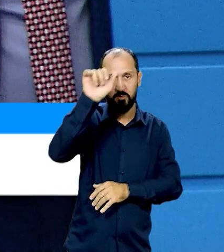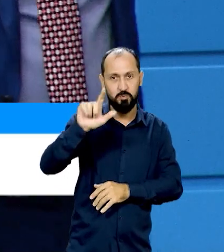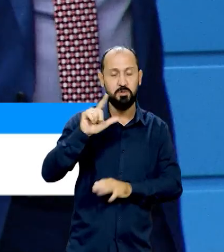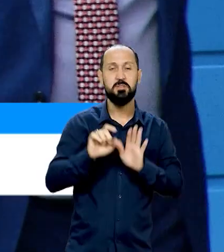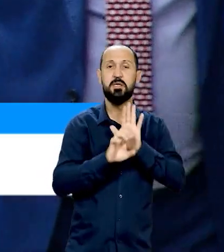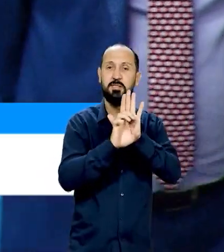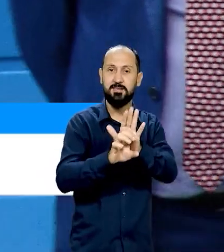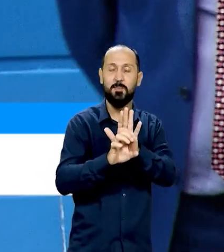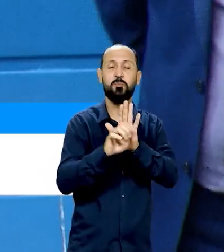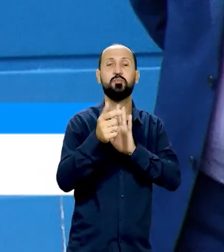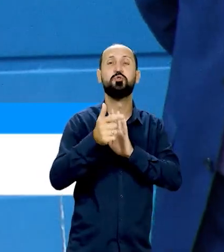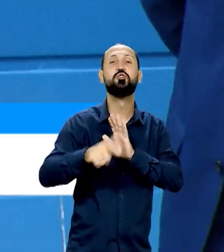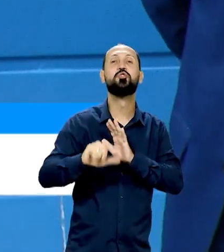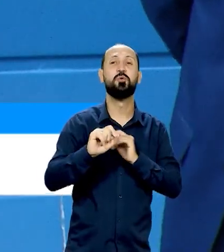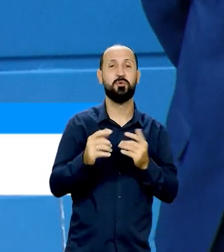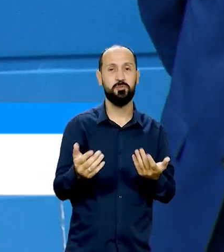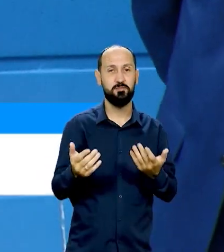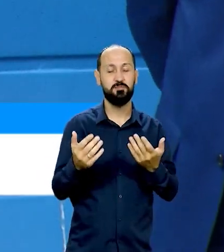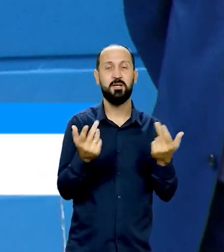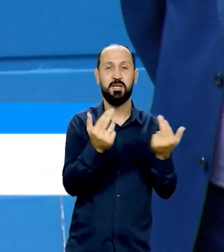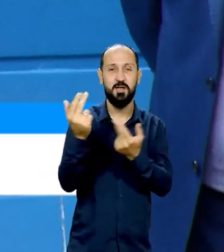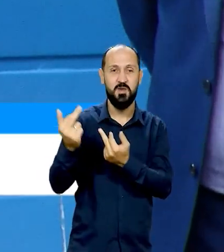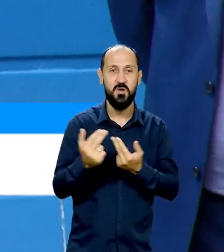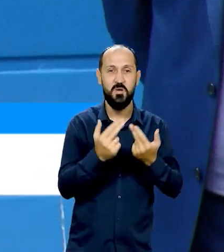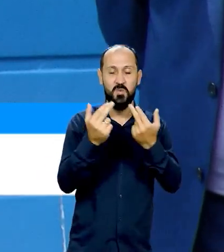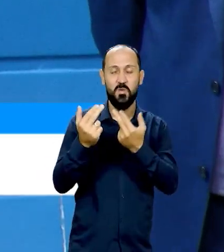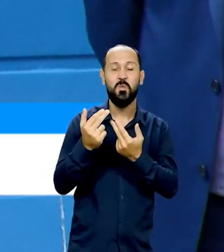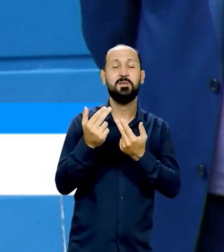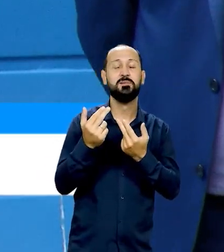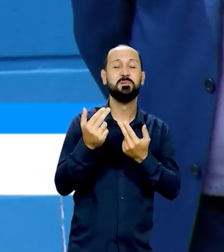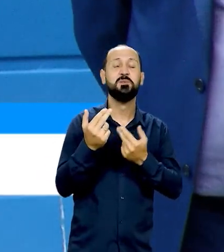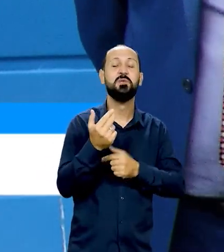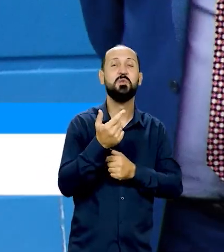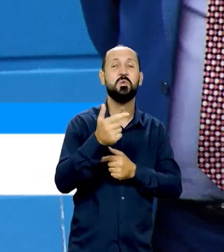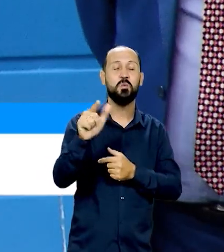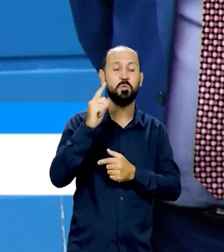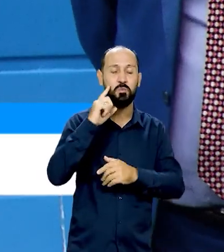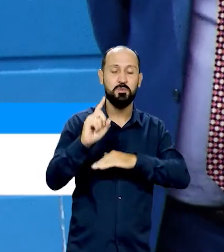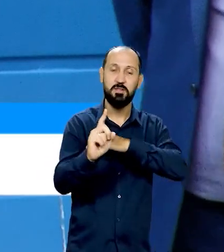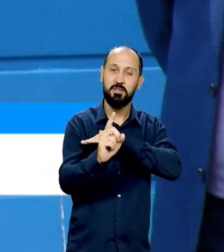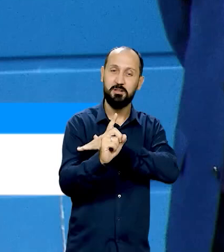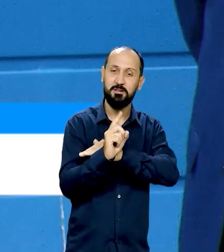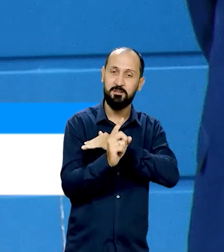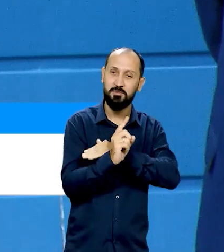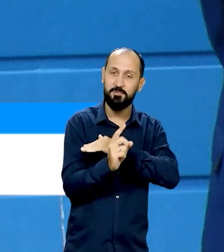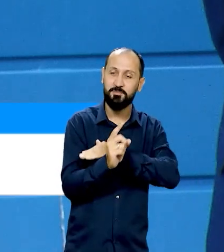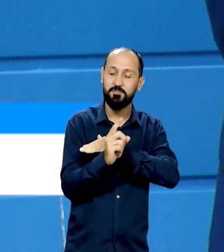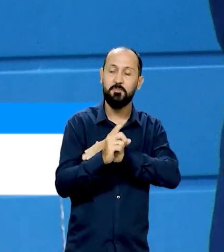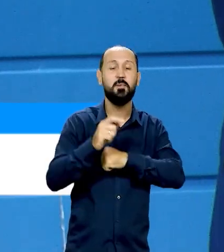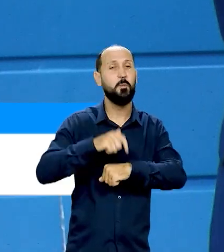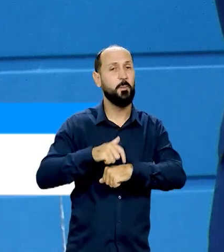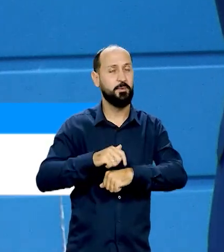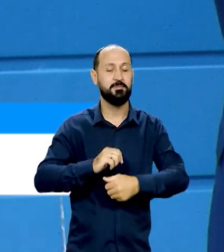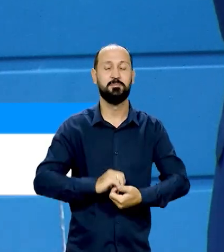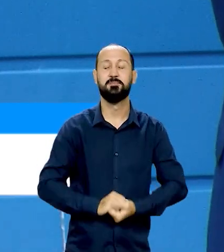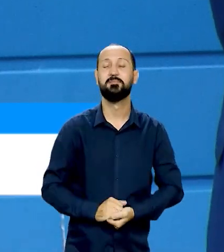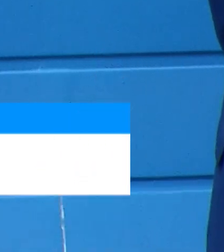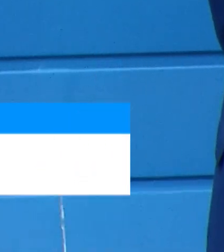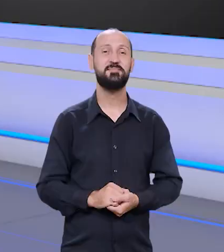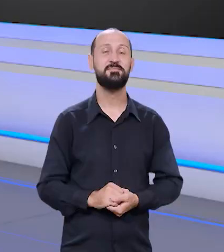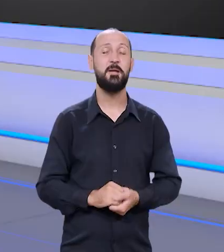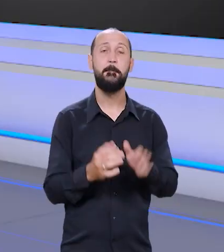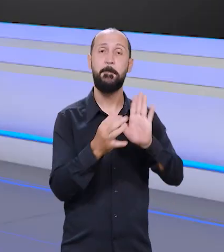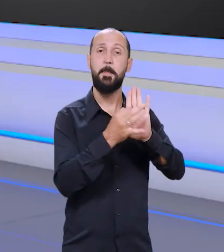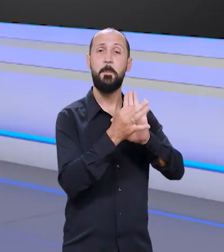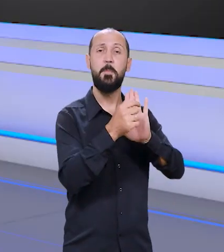aprovar essa lei e o Mato Grosso do Sul ser exemplo, mais uma vez, assim como está sendo em muitos outros serviços, em outras